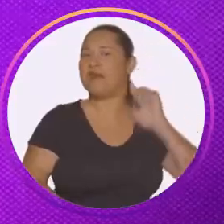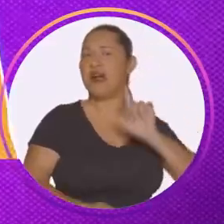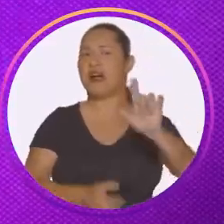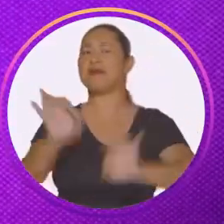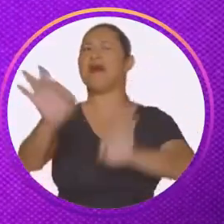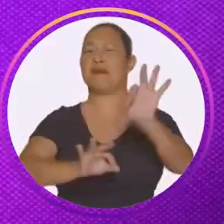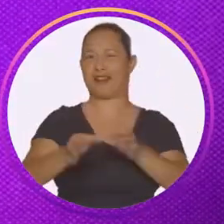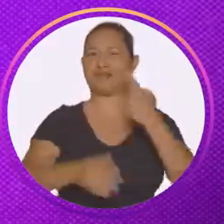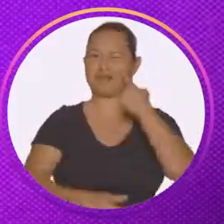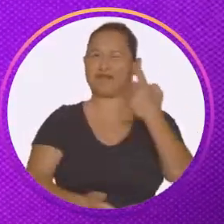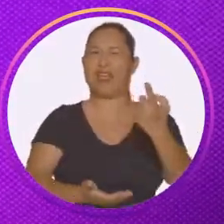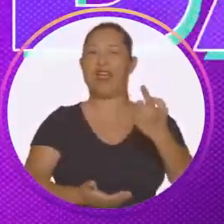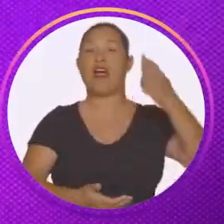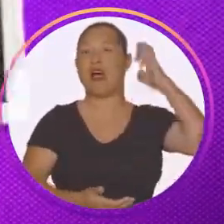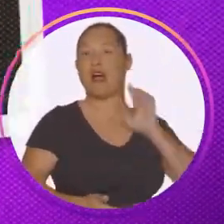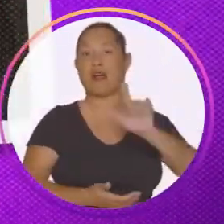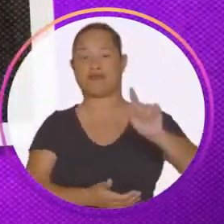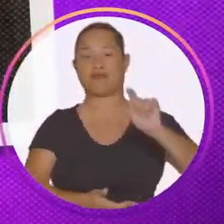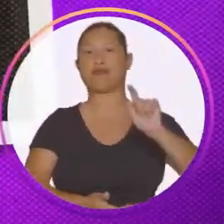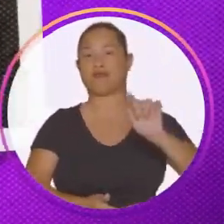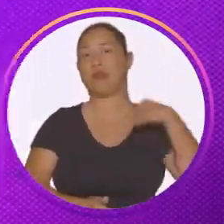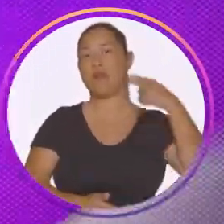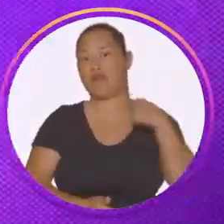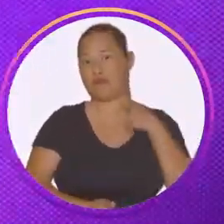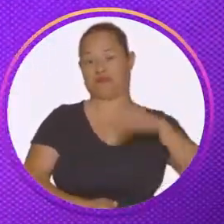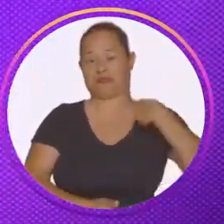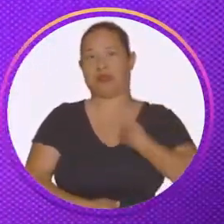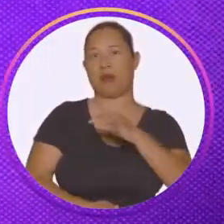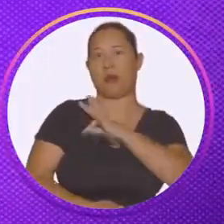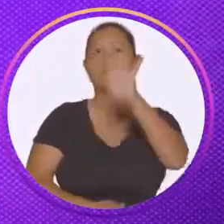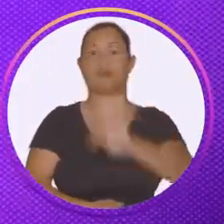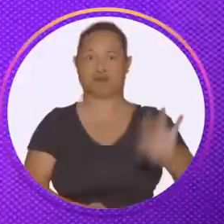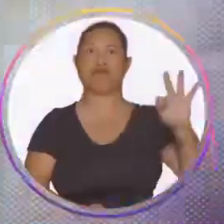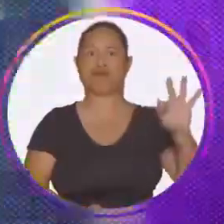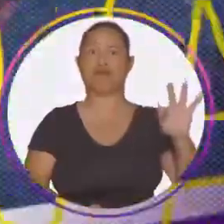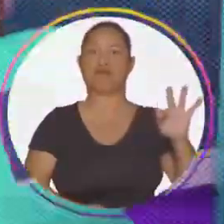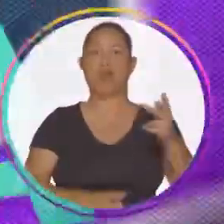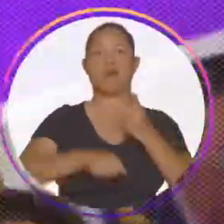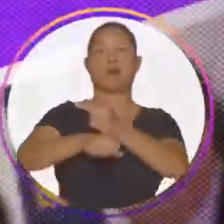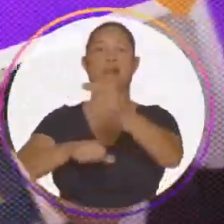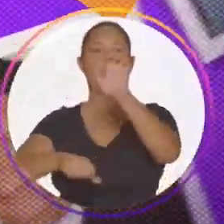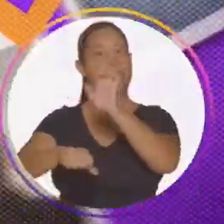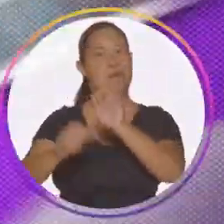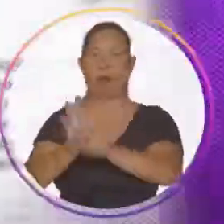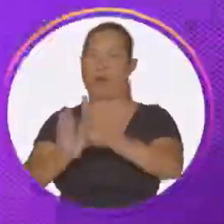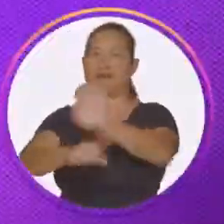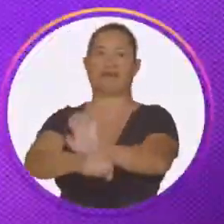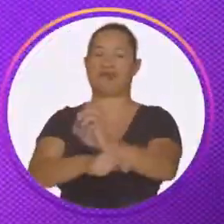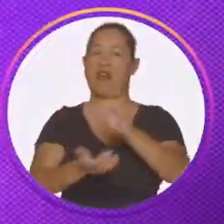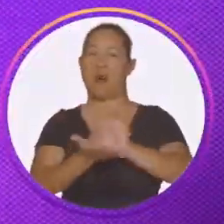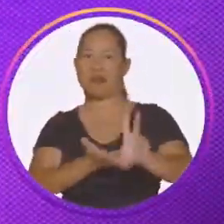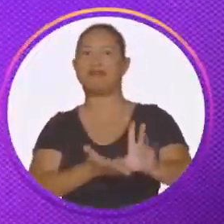sabendo que Raquel é preparada, né? Raquel é advogada, foi delegada da Polícia Federal e procuradora do